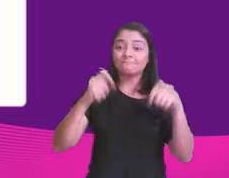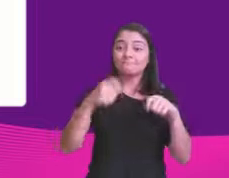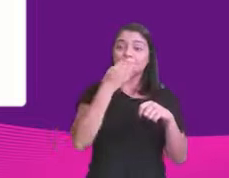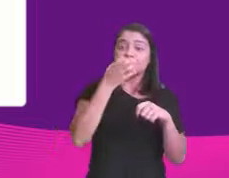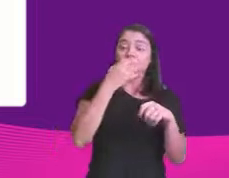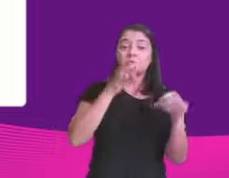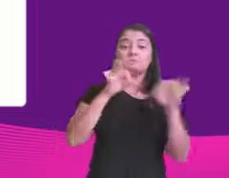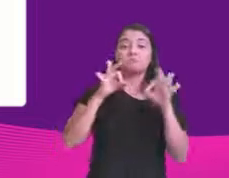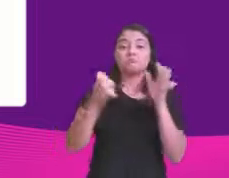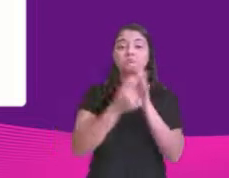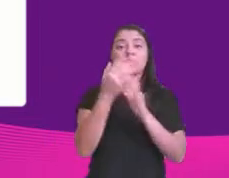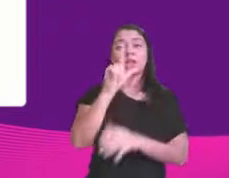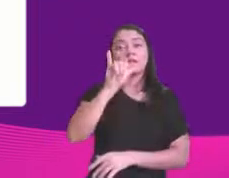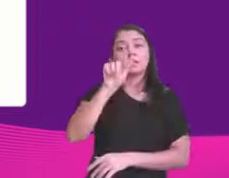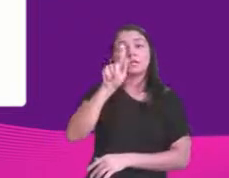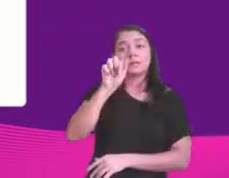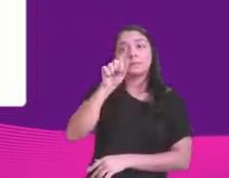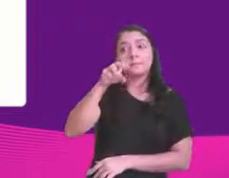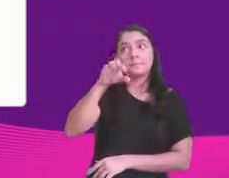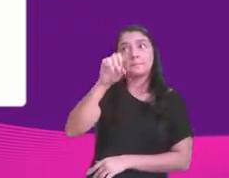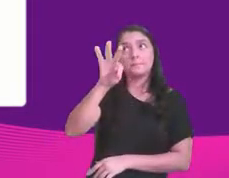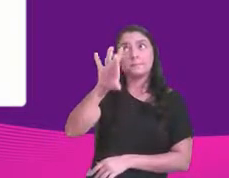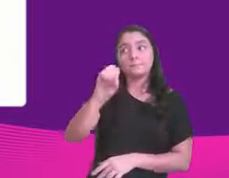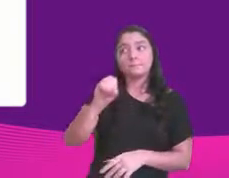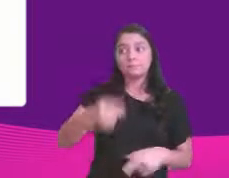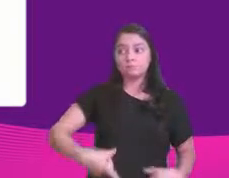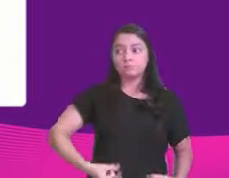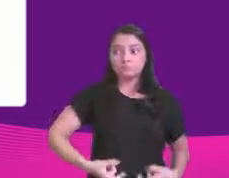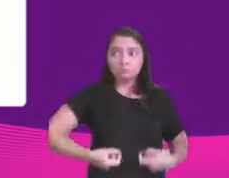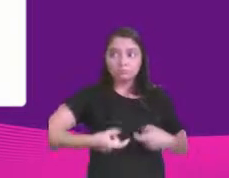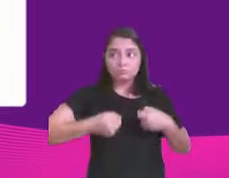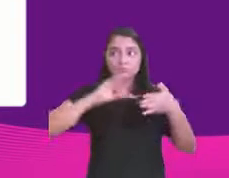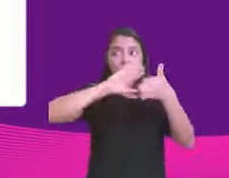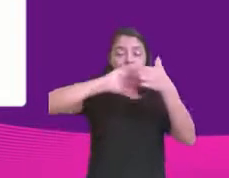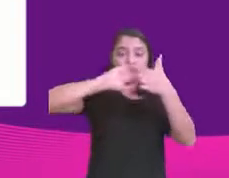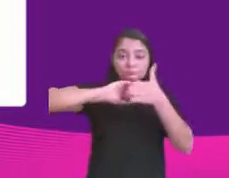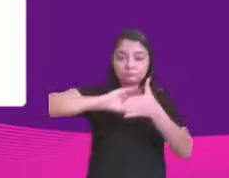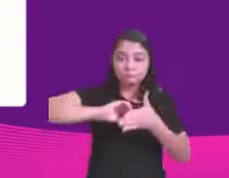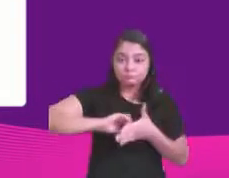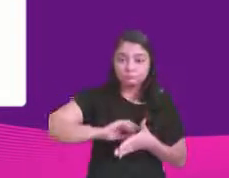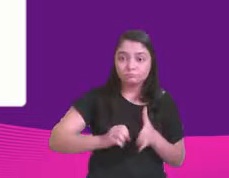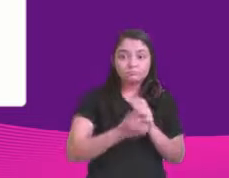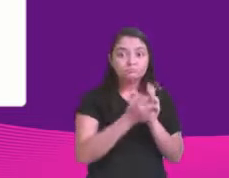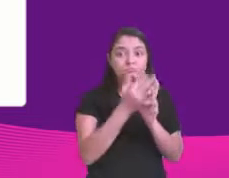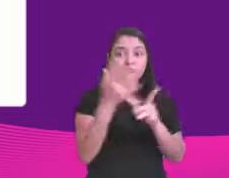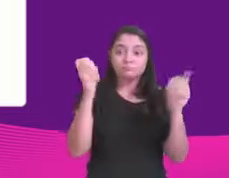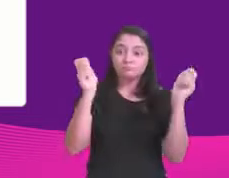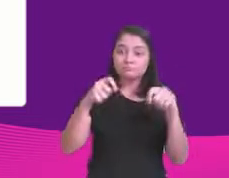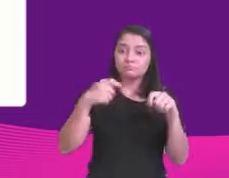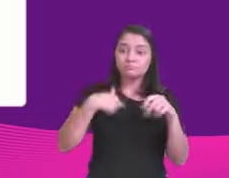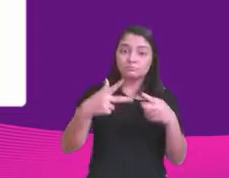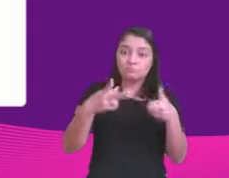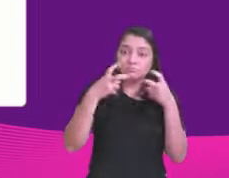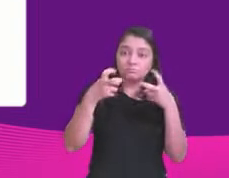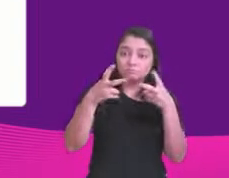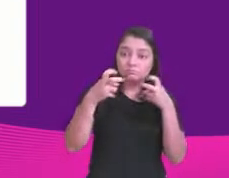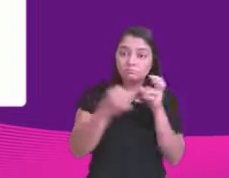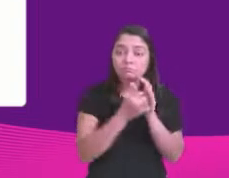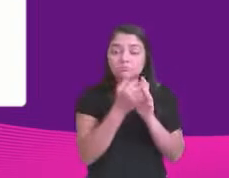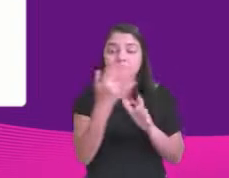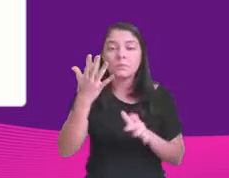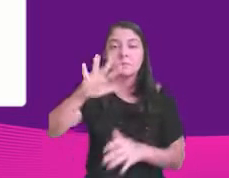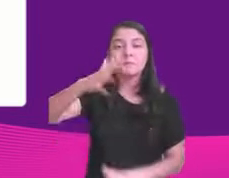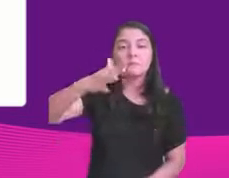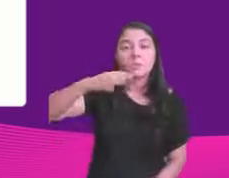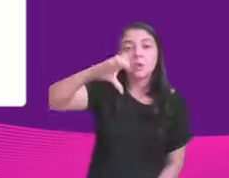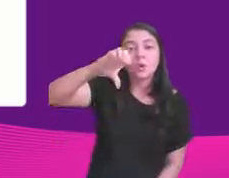e tirando tudo outro. Então esse é um aspecto que a gente vê mais ou menos no final depois da citorredução, uma citorredução que foi com um pseudomixoma de 9 horas e meia, a